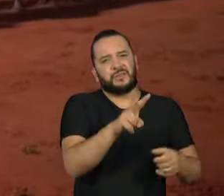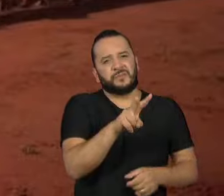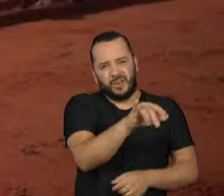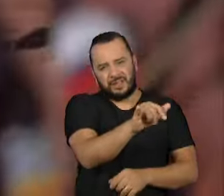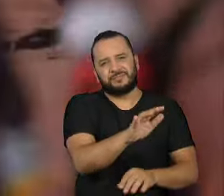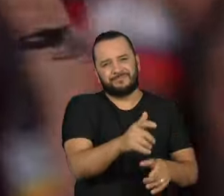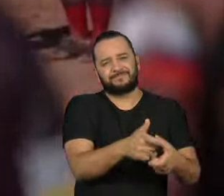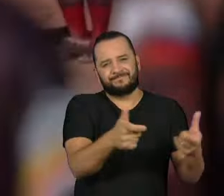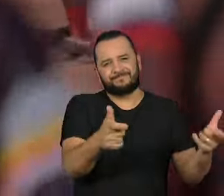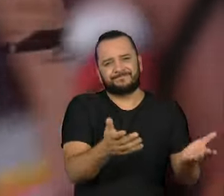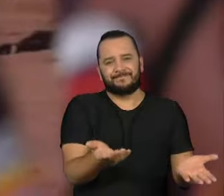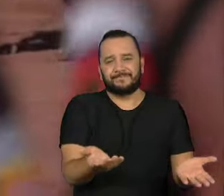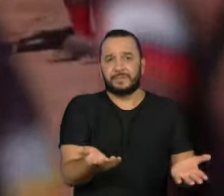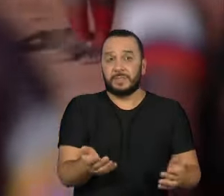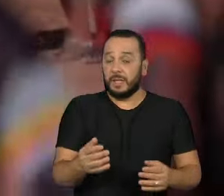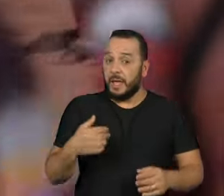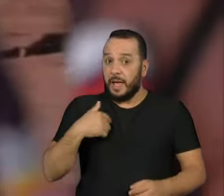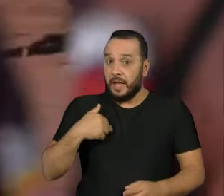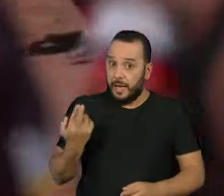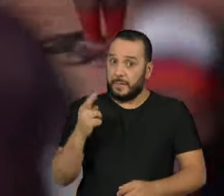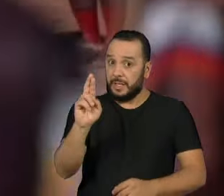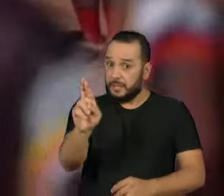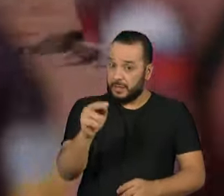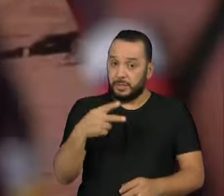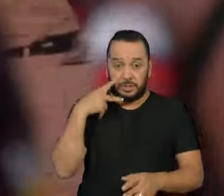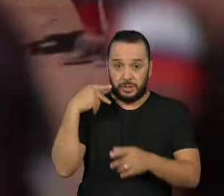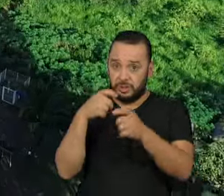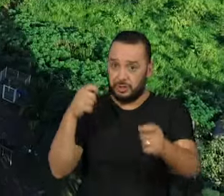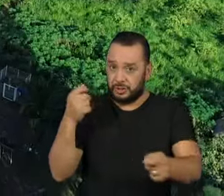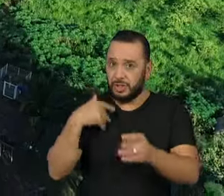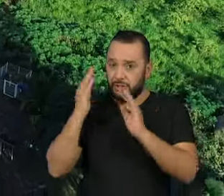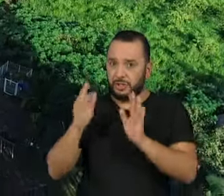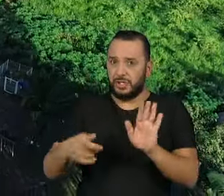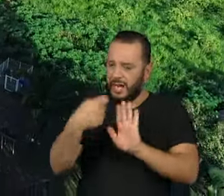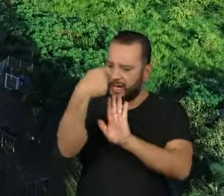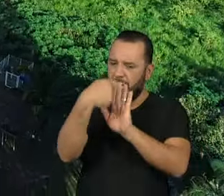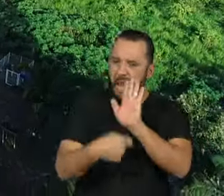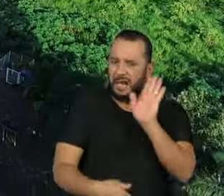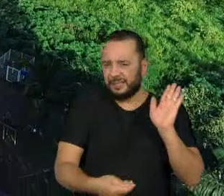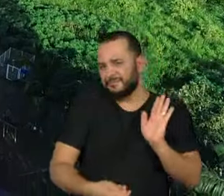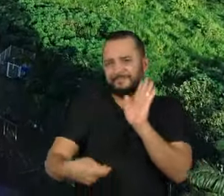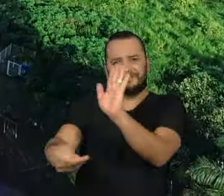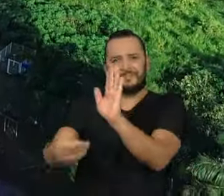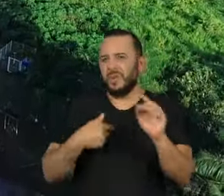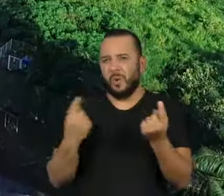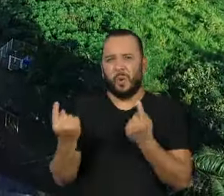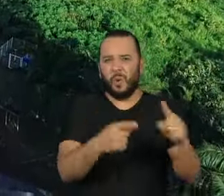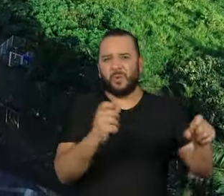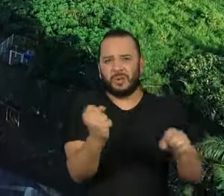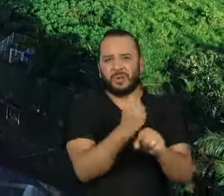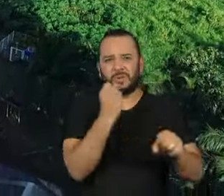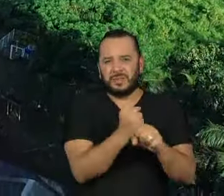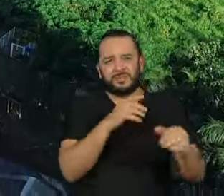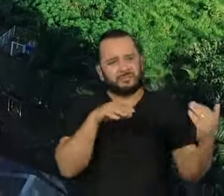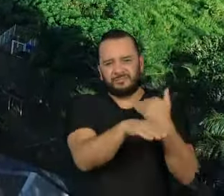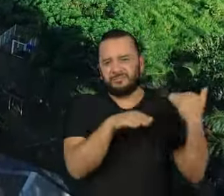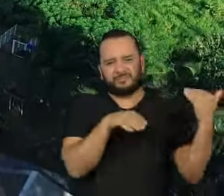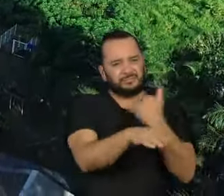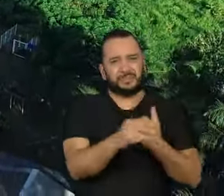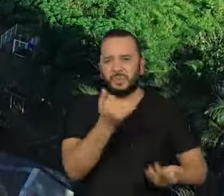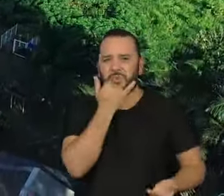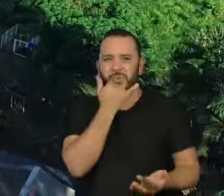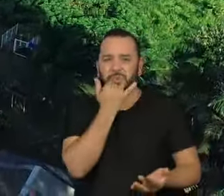manifesto público sobre a construção da estrada Cruzeiro do Sul Pucallpa. Eles condenam iniciativas que desconsideram